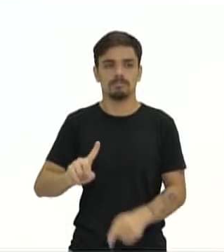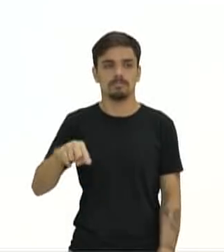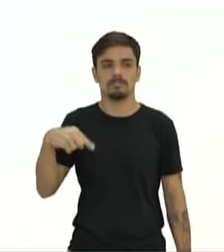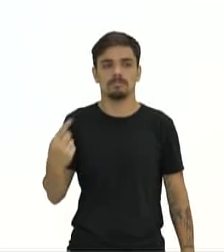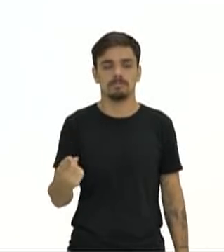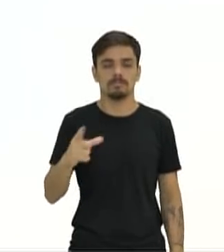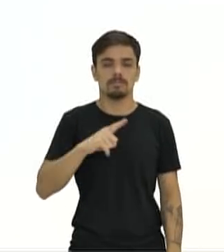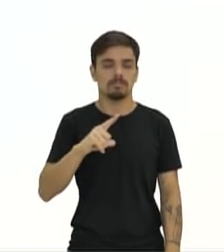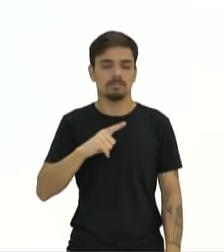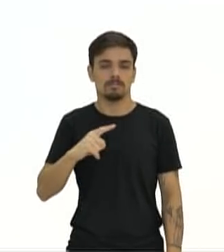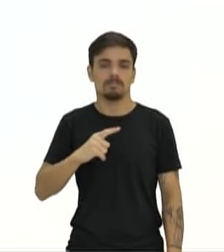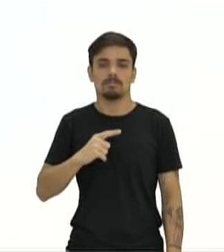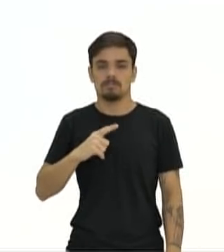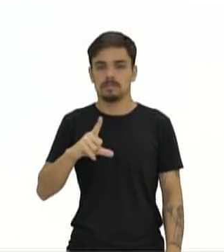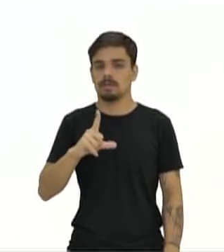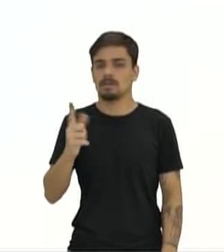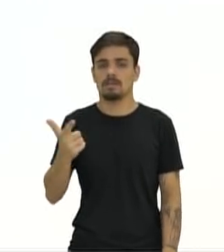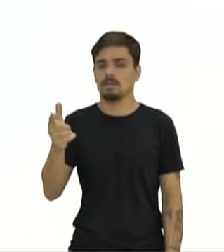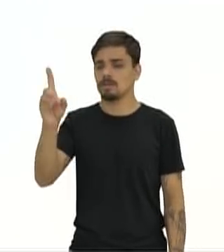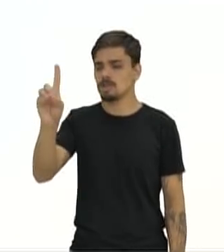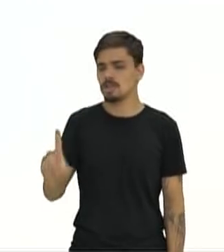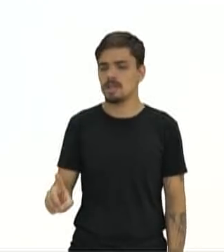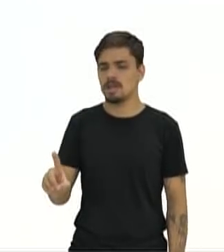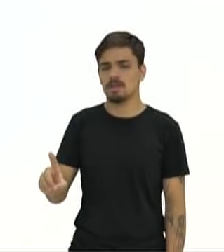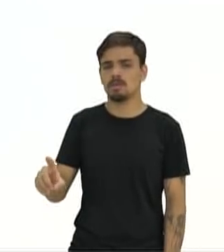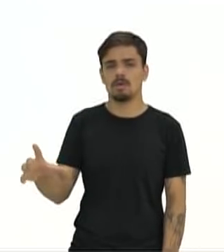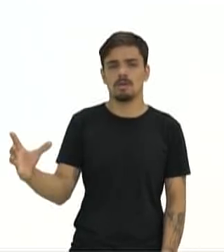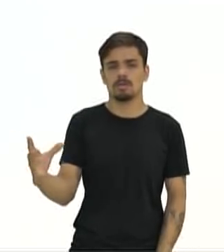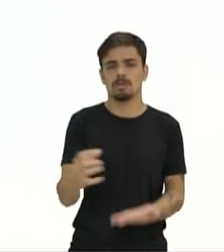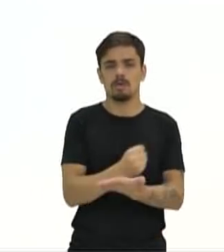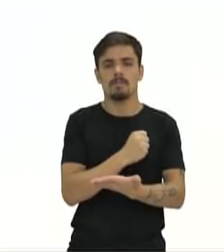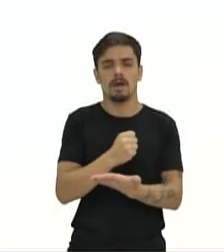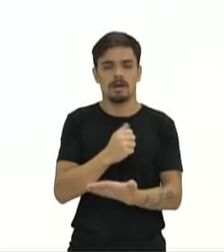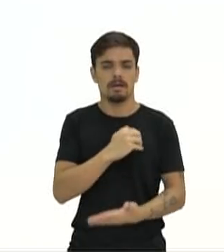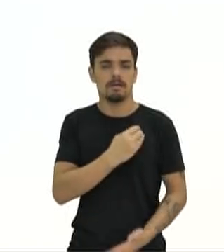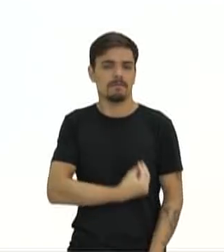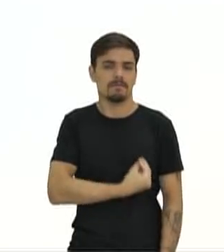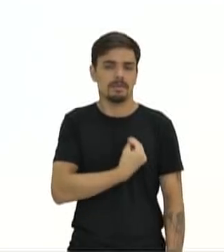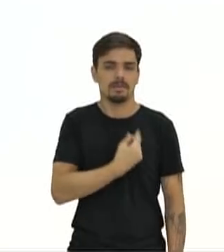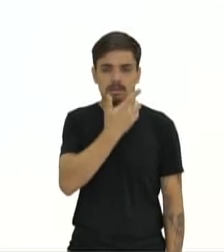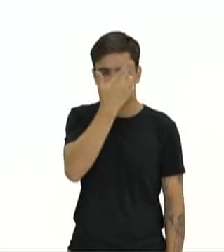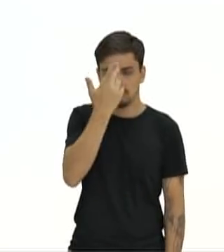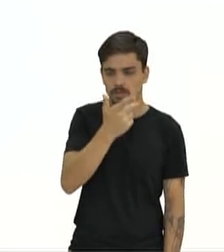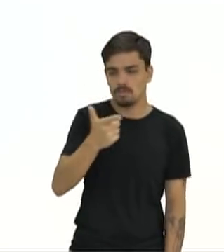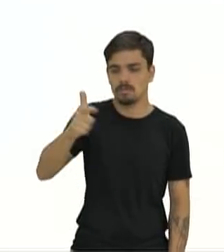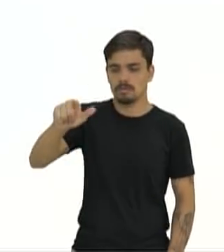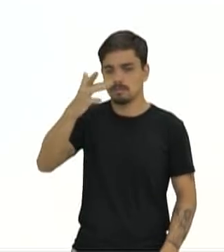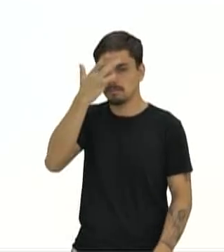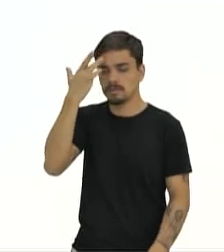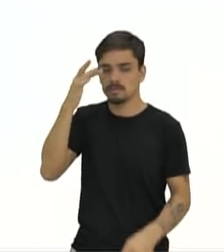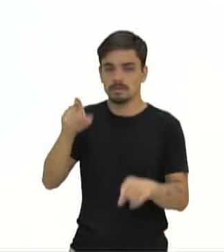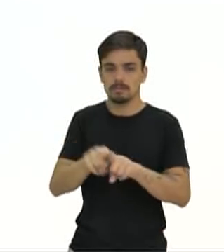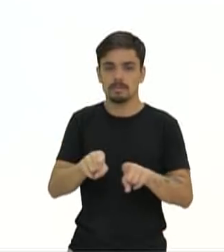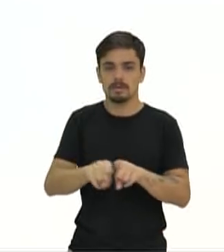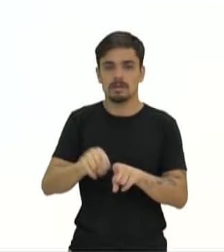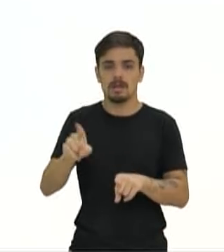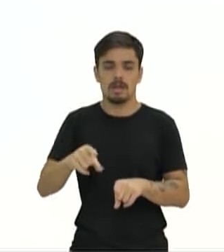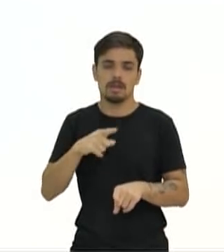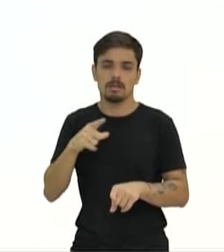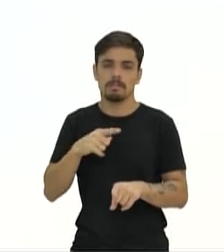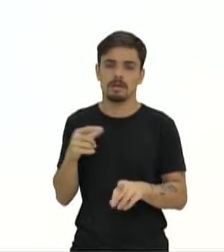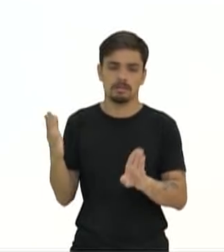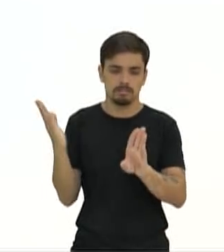Logo, ninguém tem o direito de tomar a vida de outra pessoa. Tampouco, se um criminoso estiver sendo